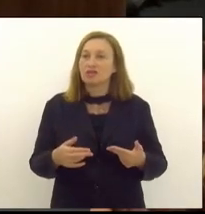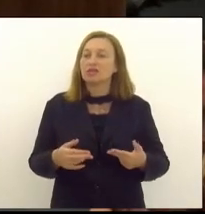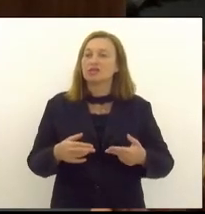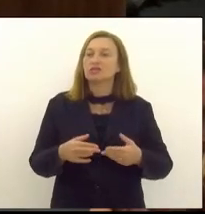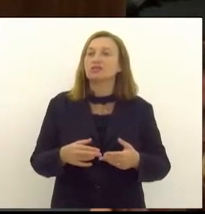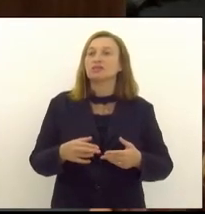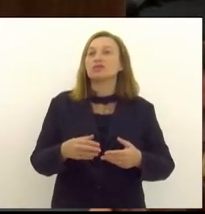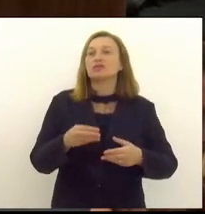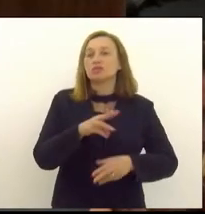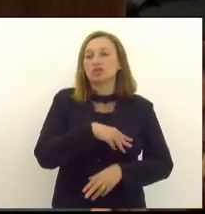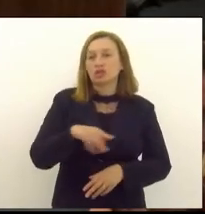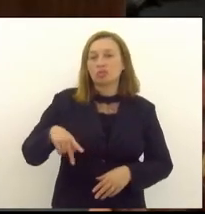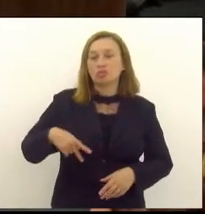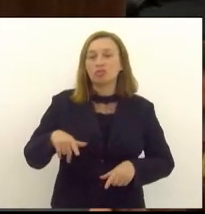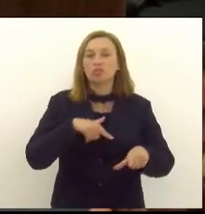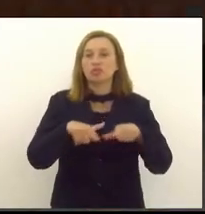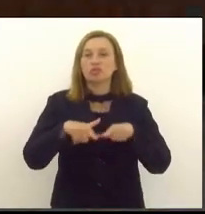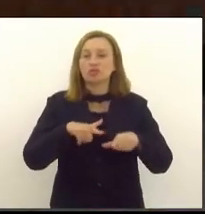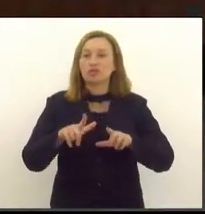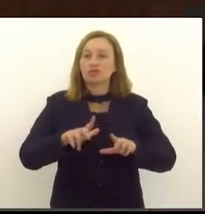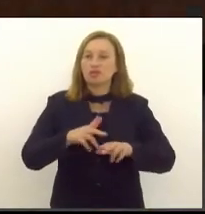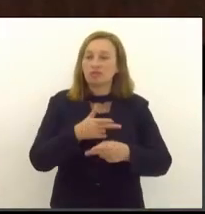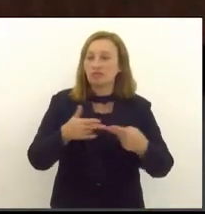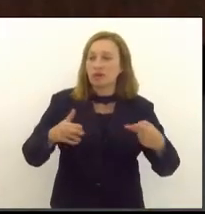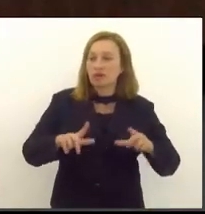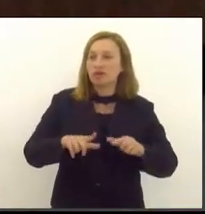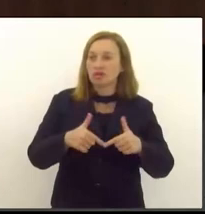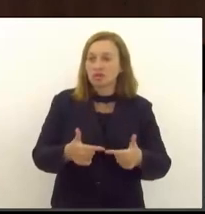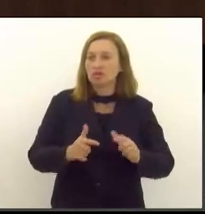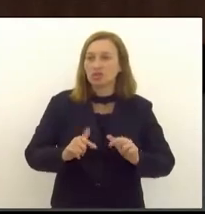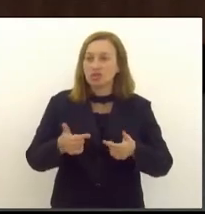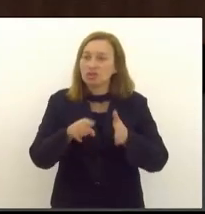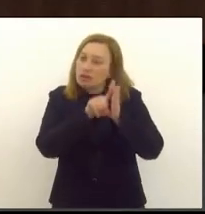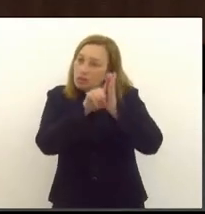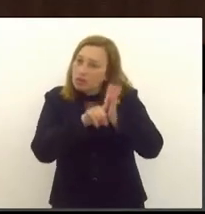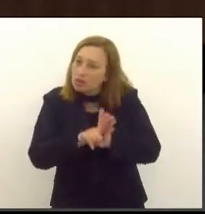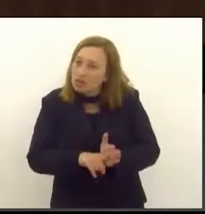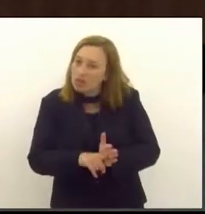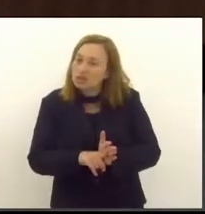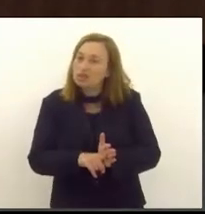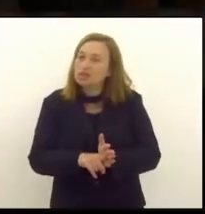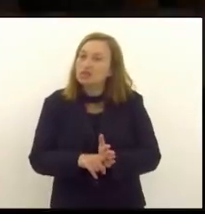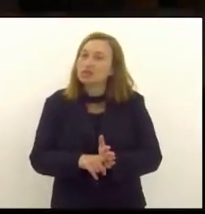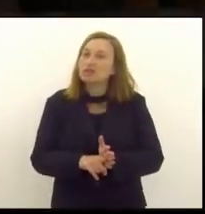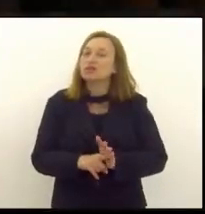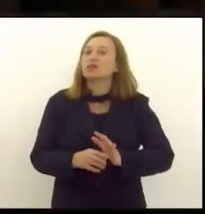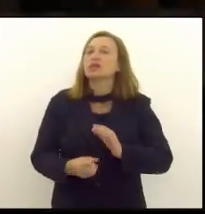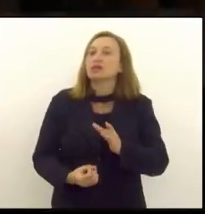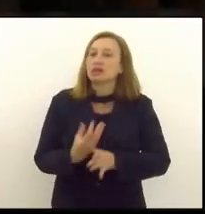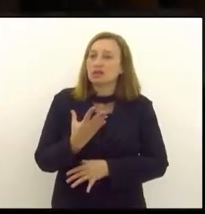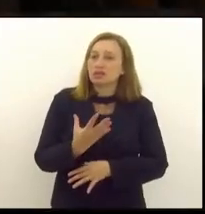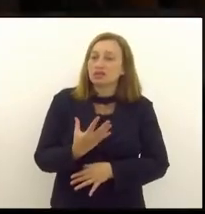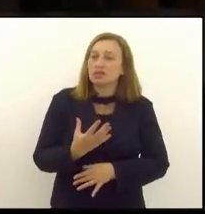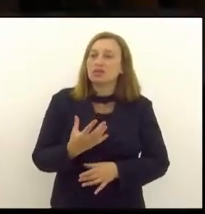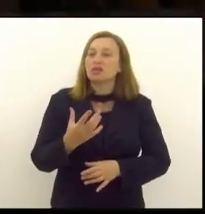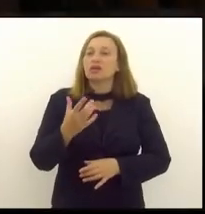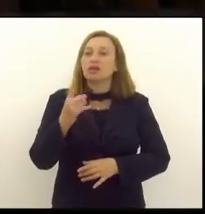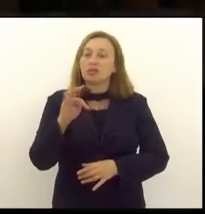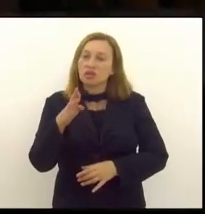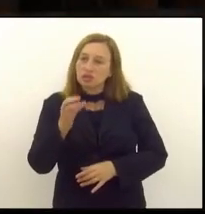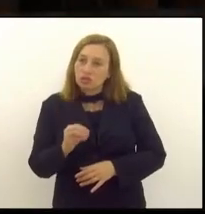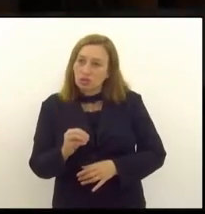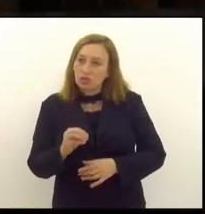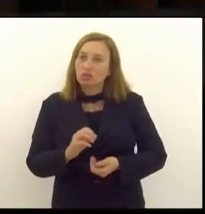Ministério Público do Trabalho, uma série de ações, atuações em pesquisa, em fomento à pesquisa, em instalação de laboratórios,